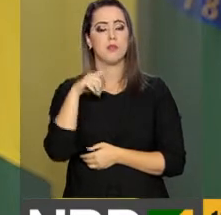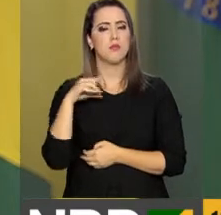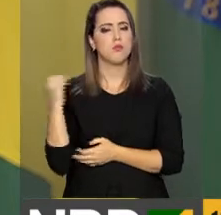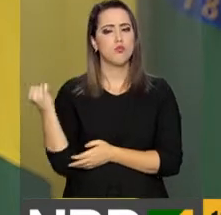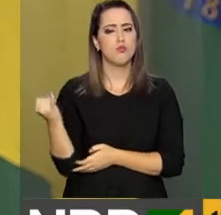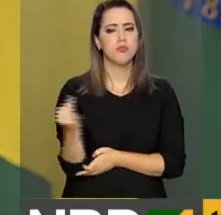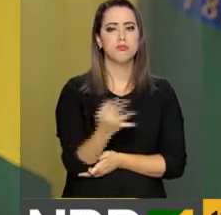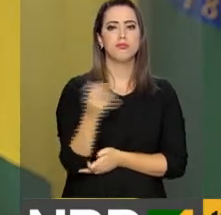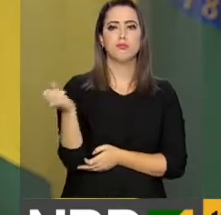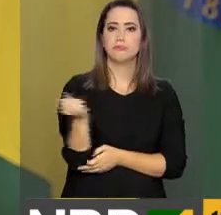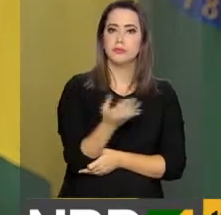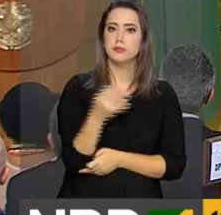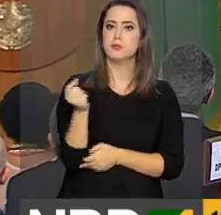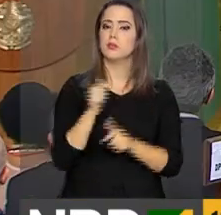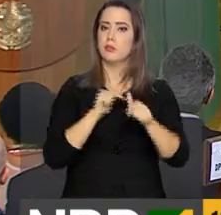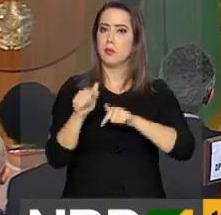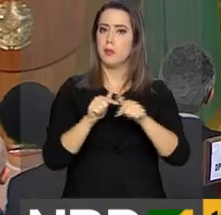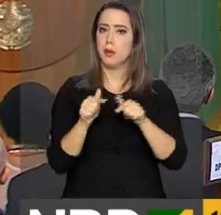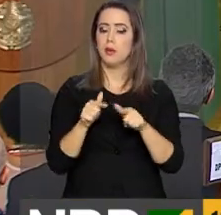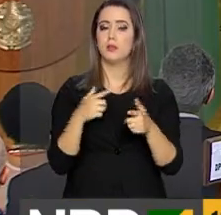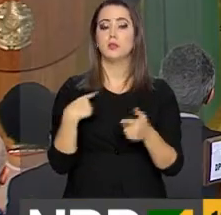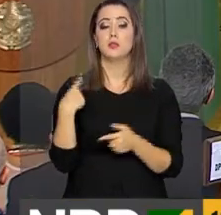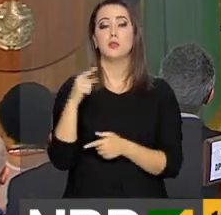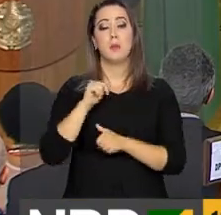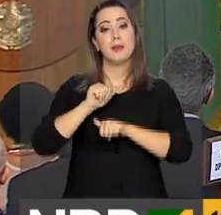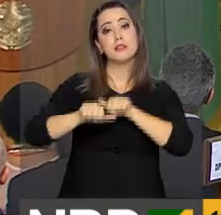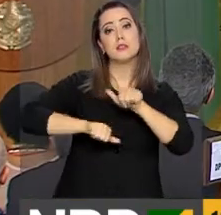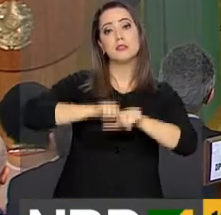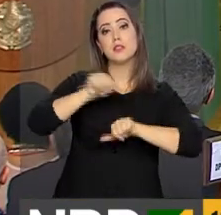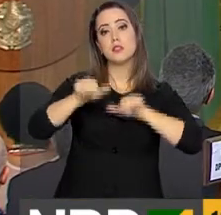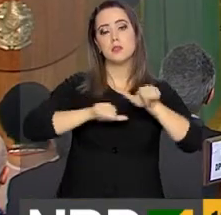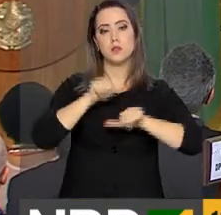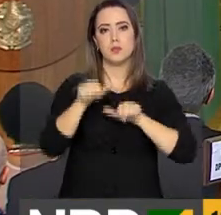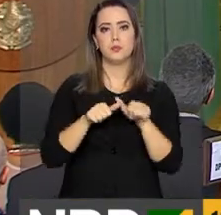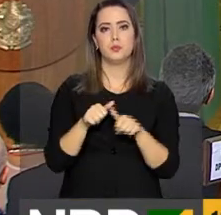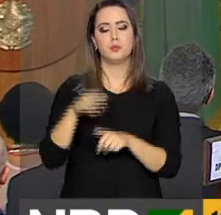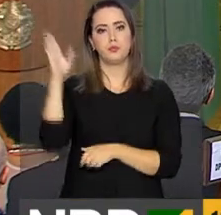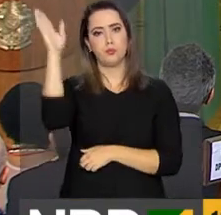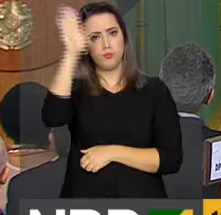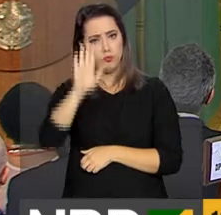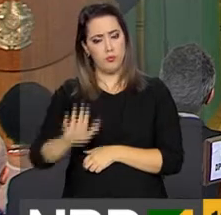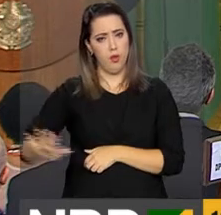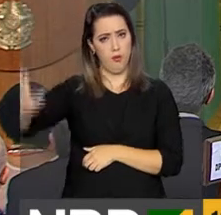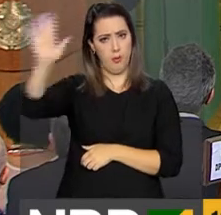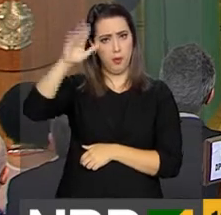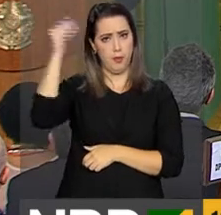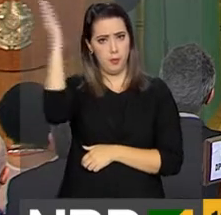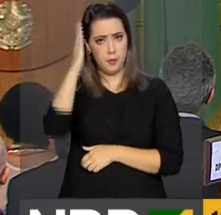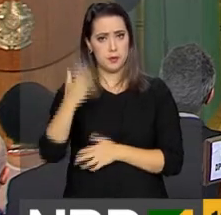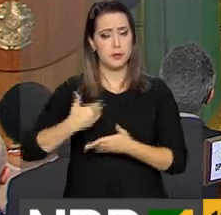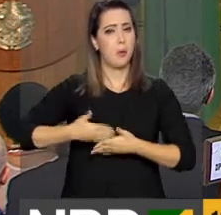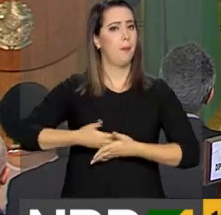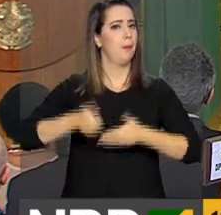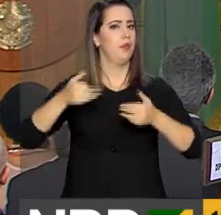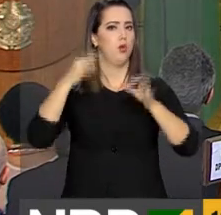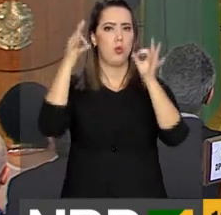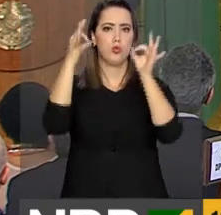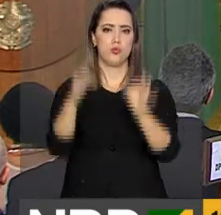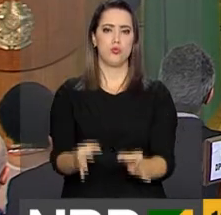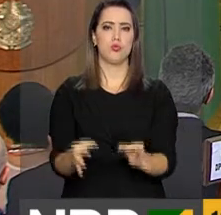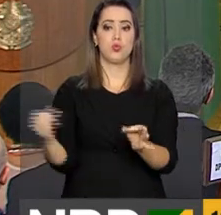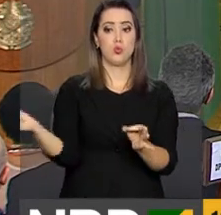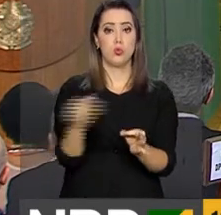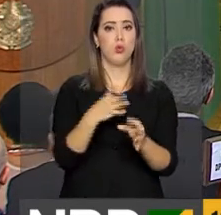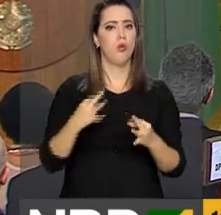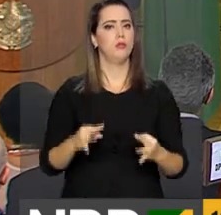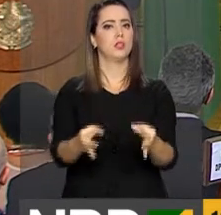graças ao apoio do nosso governo, para transformar o Estado brasileiro, para torná-lo mais justo e moderno,